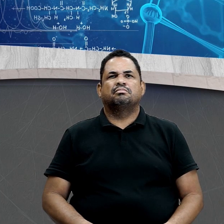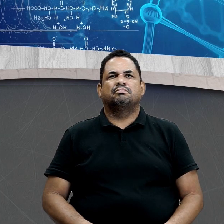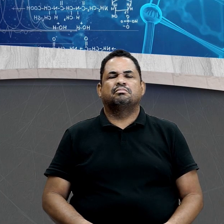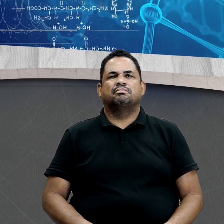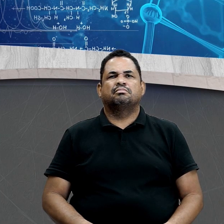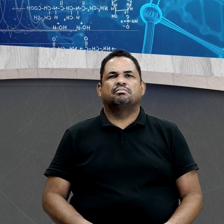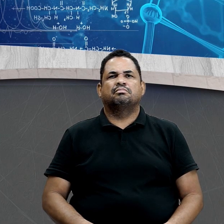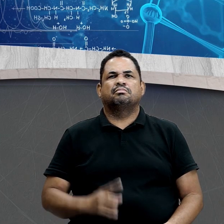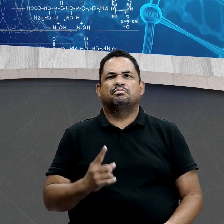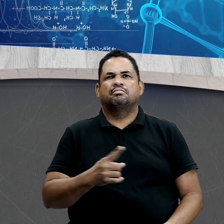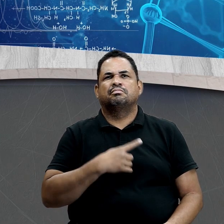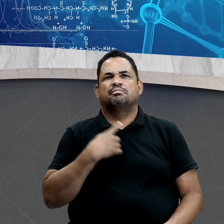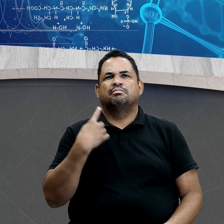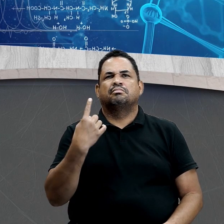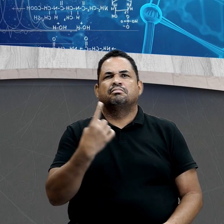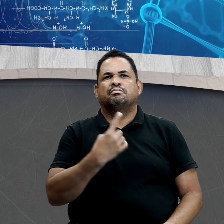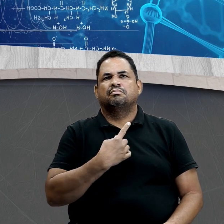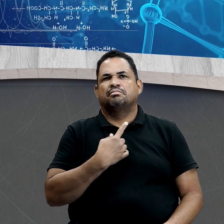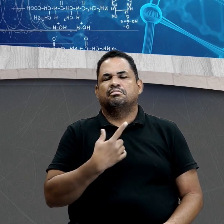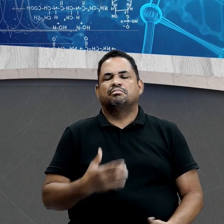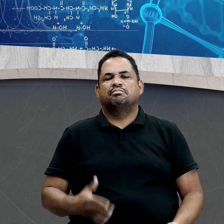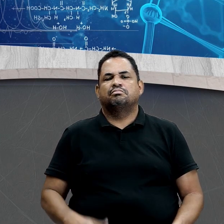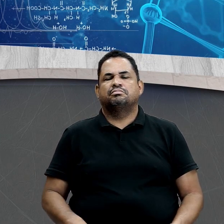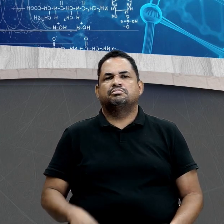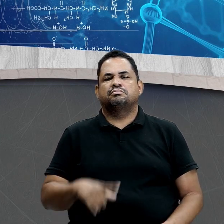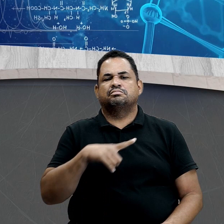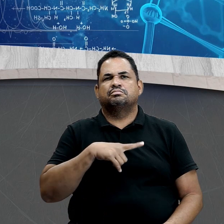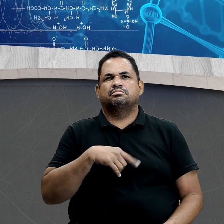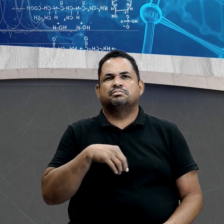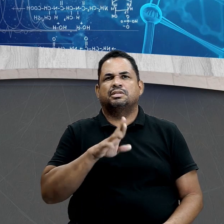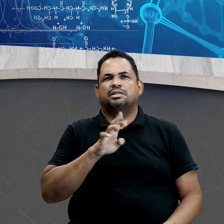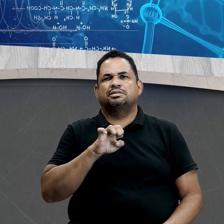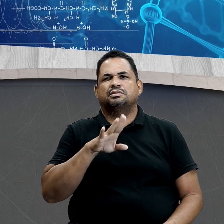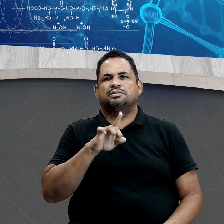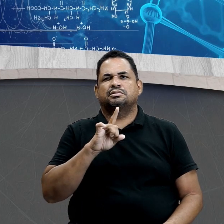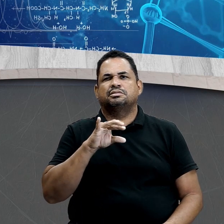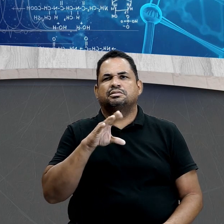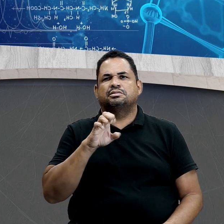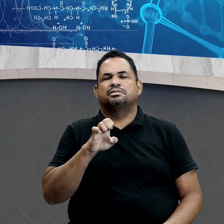nós temos então reagentes e produtos.